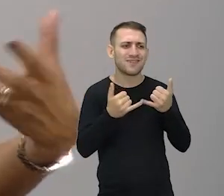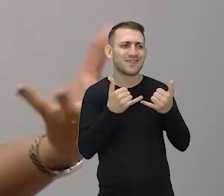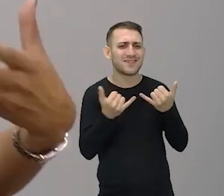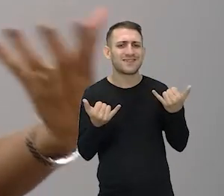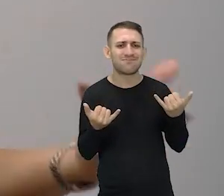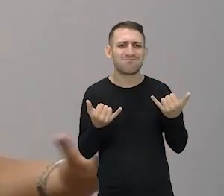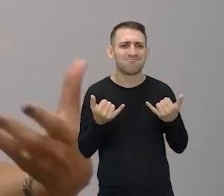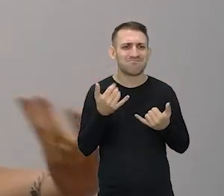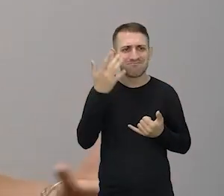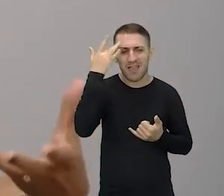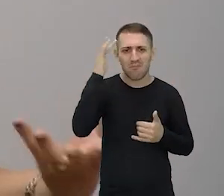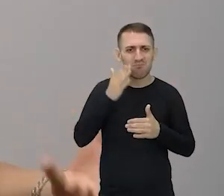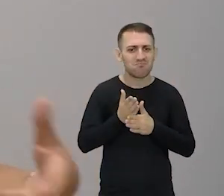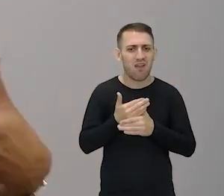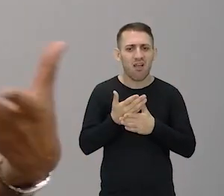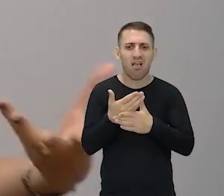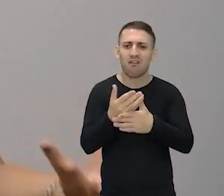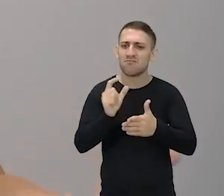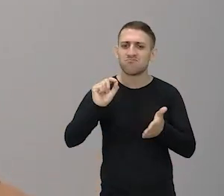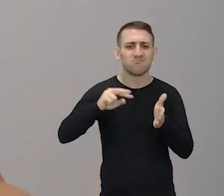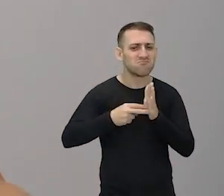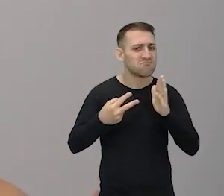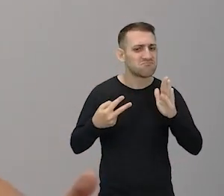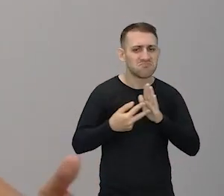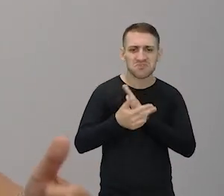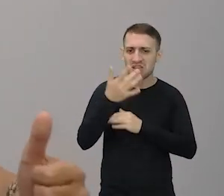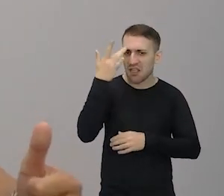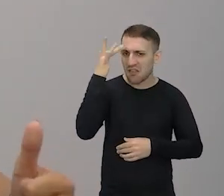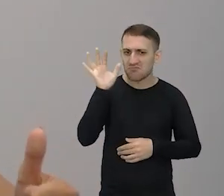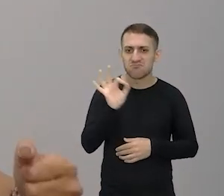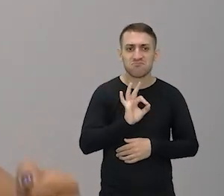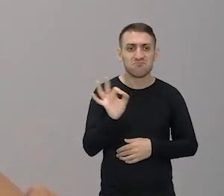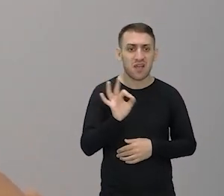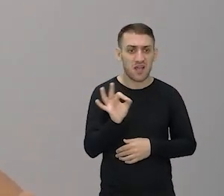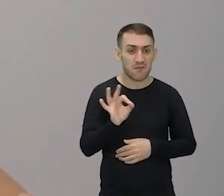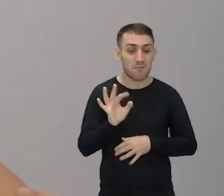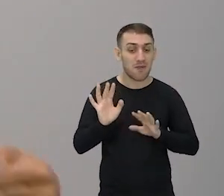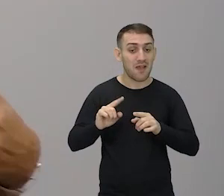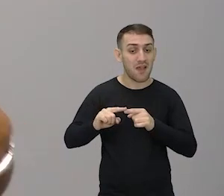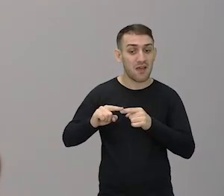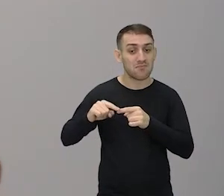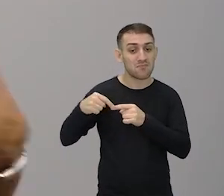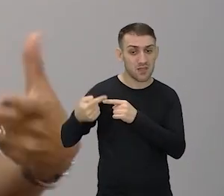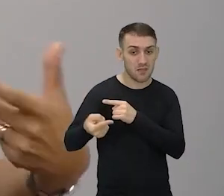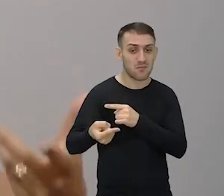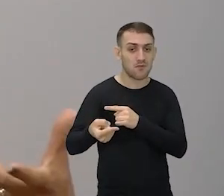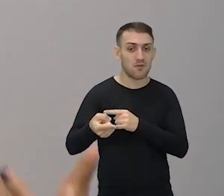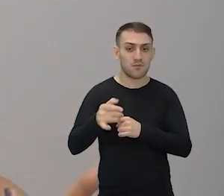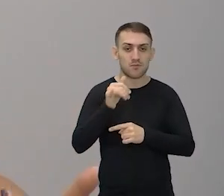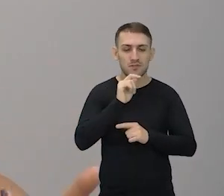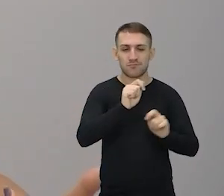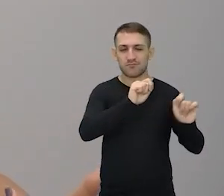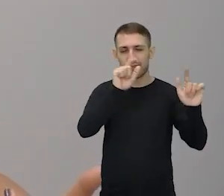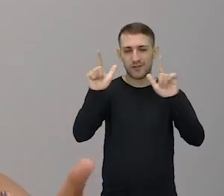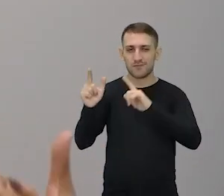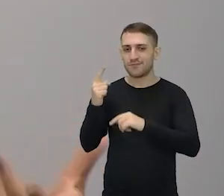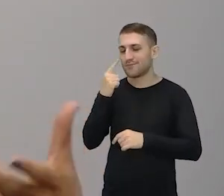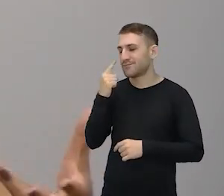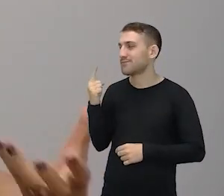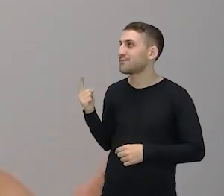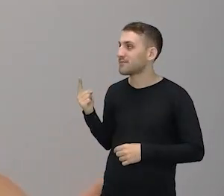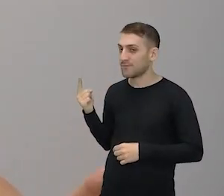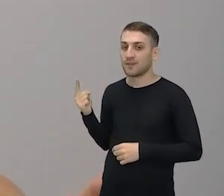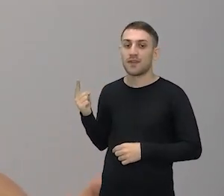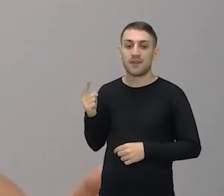né? Sem saber ao certo do que se tratava. Então, depois, na próxima tela, a Samantha